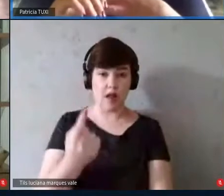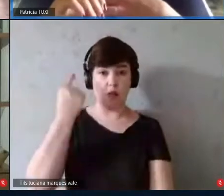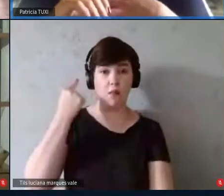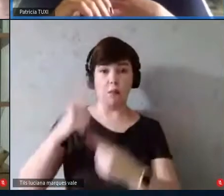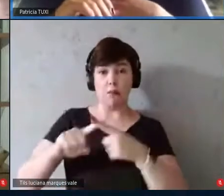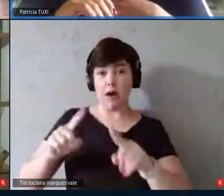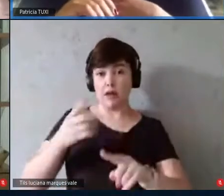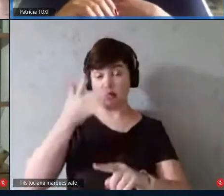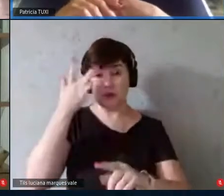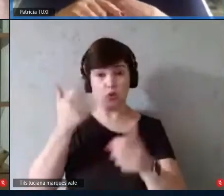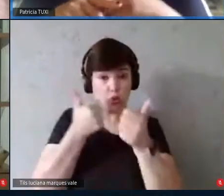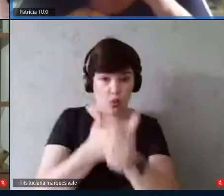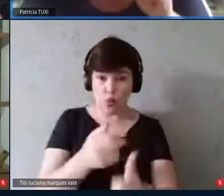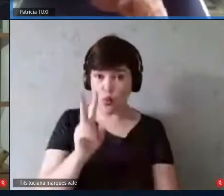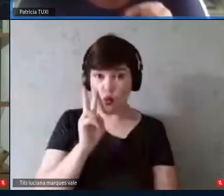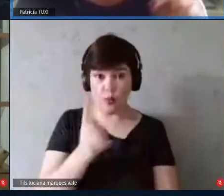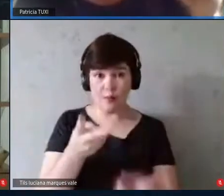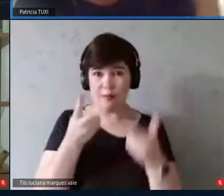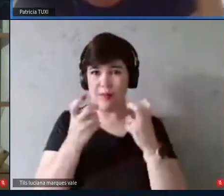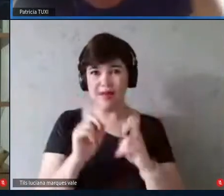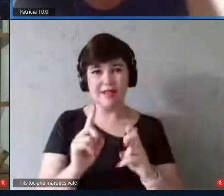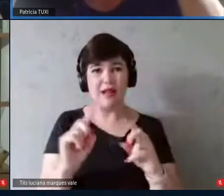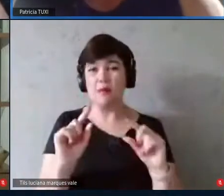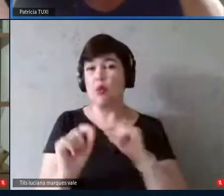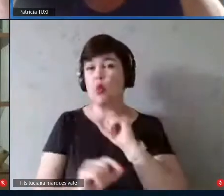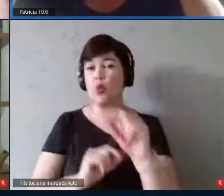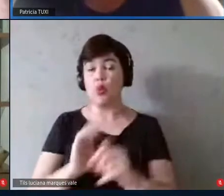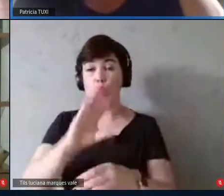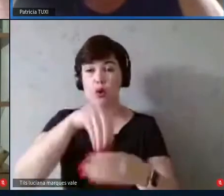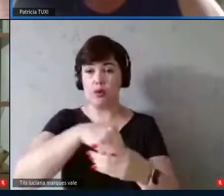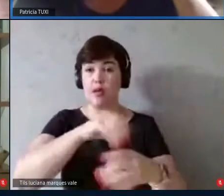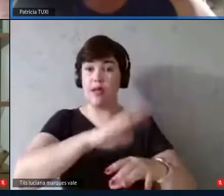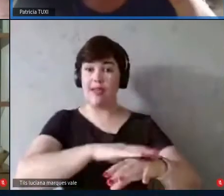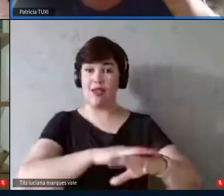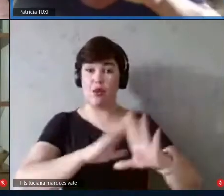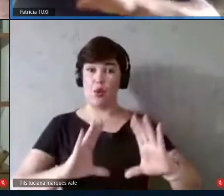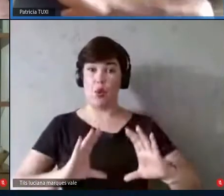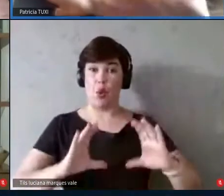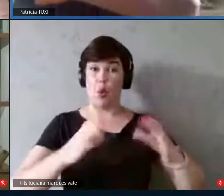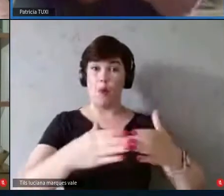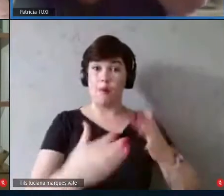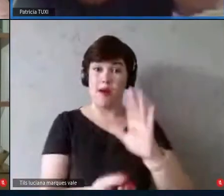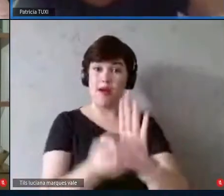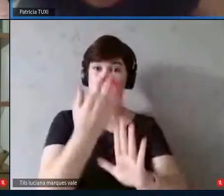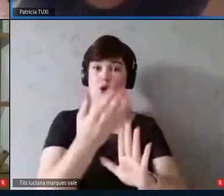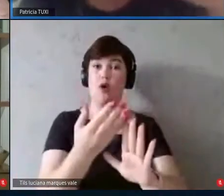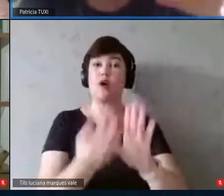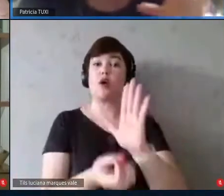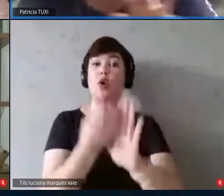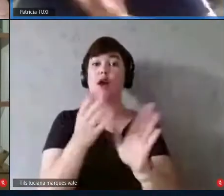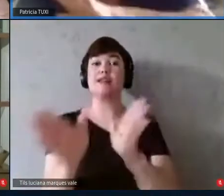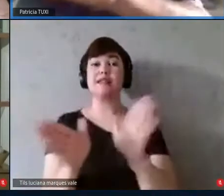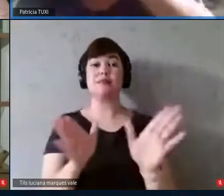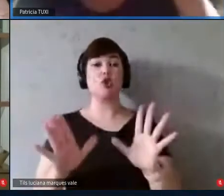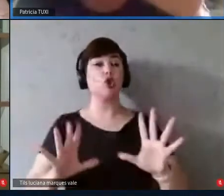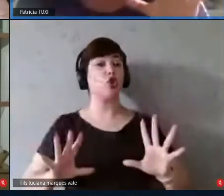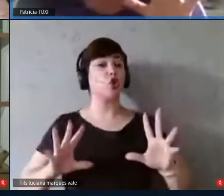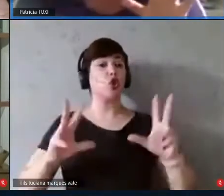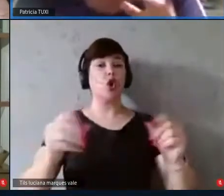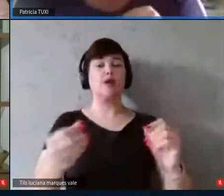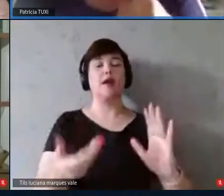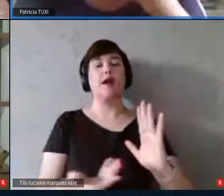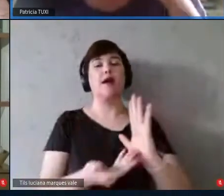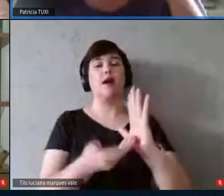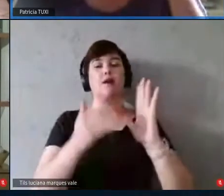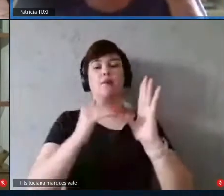acompanhou não entendeu bem que aquela comissão que criou, ela criou acessibilidade para a Câmara e para o Senado